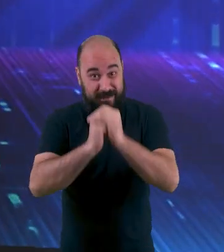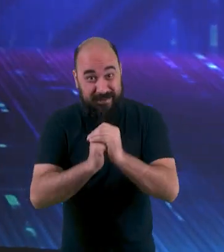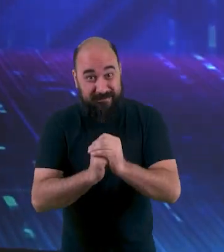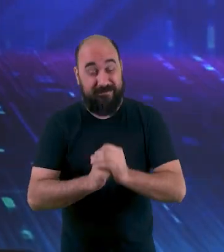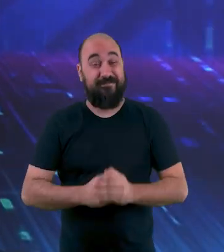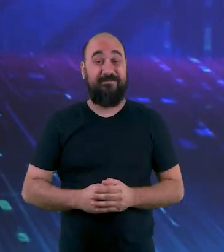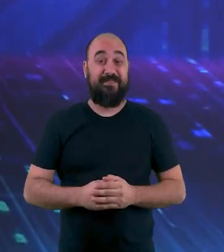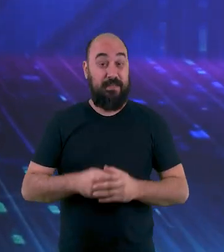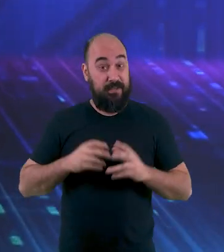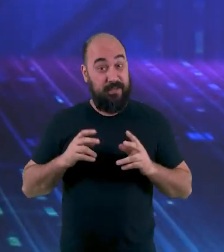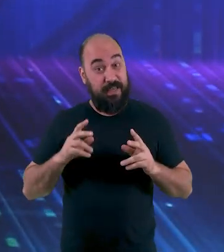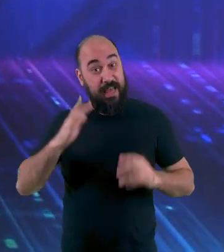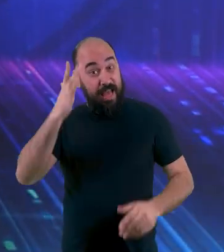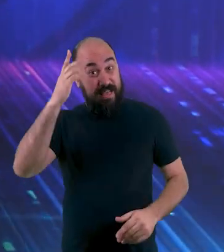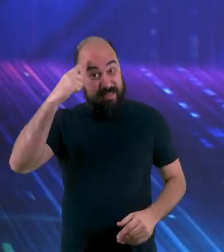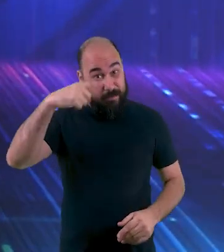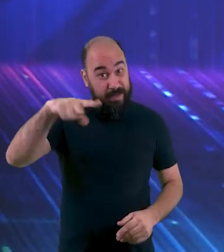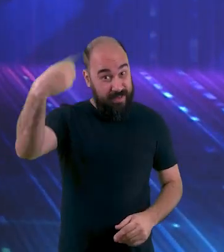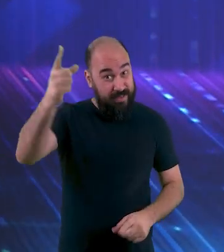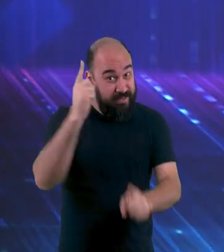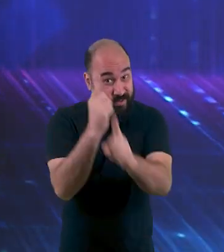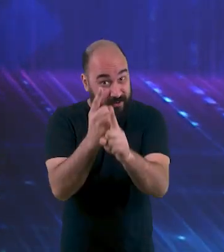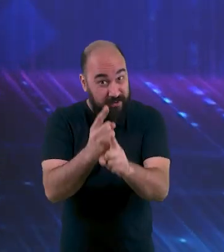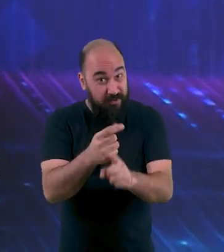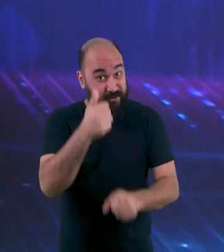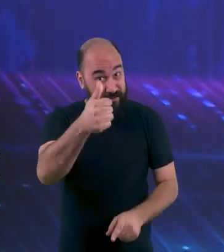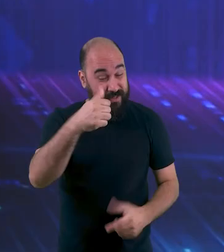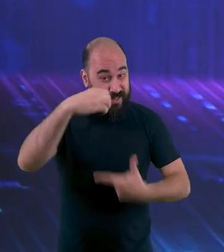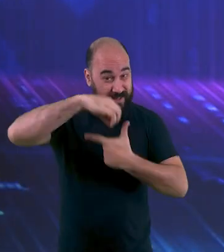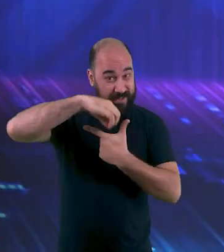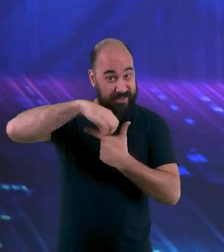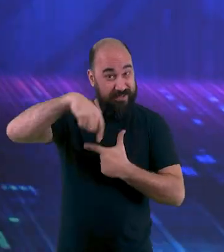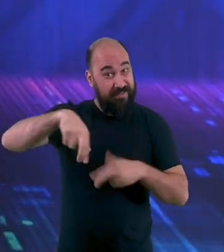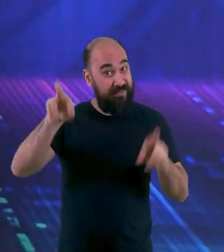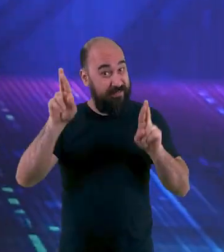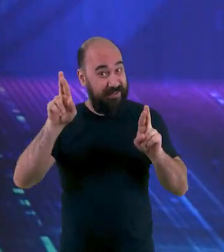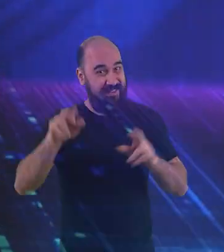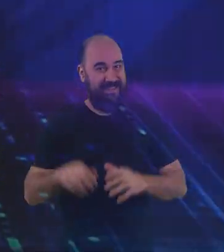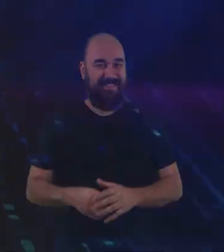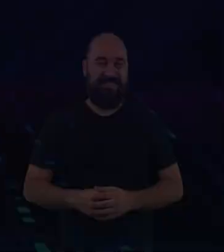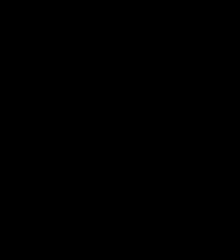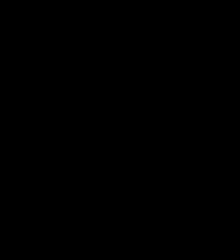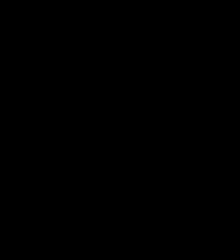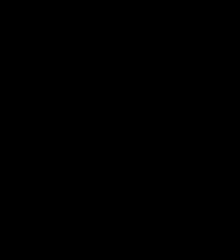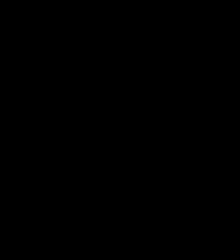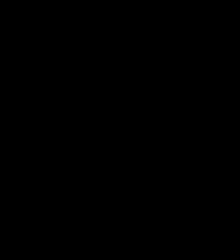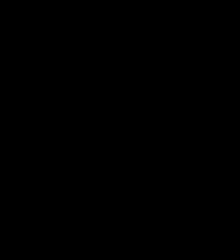por aqui. Que Deus continue contigo. A gente se vê na TV Novo Tempo, o canal da Esperança.